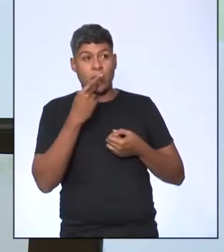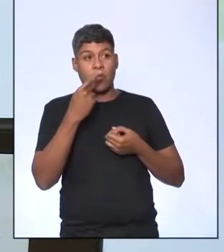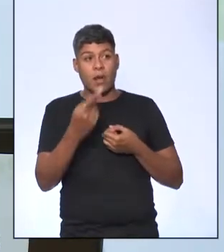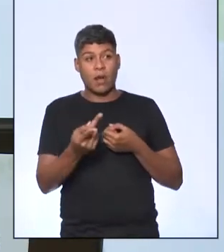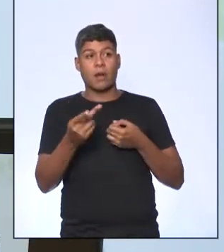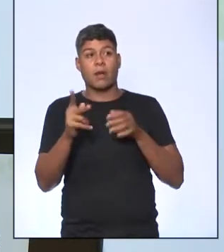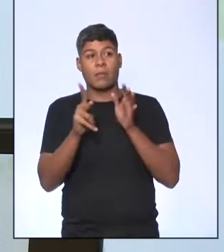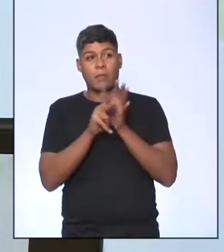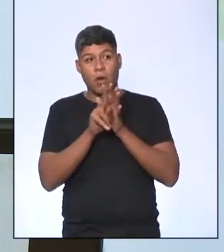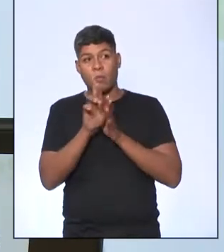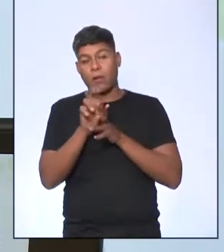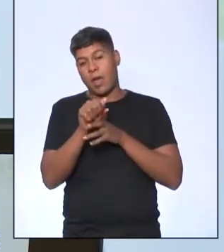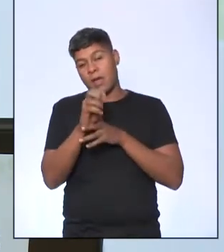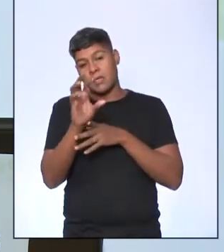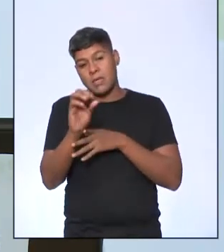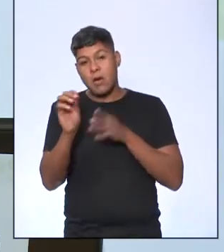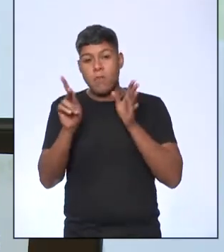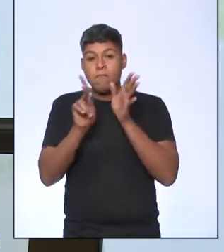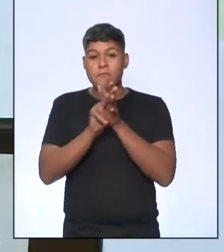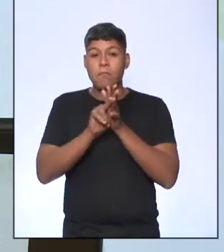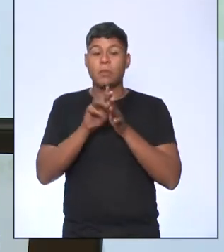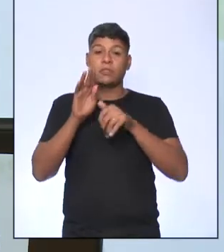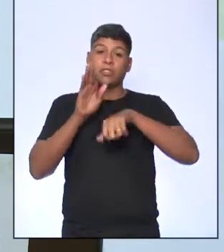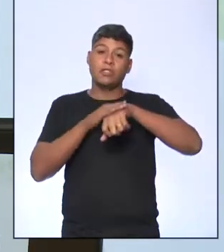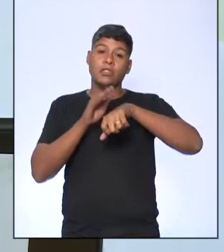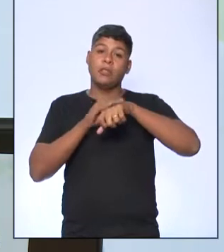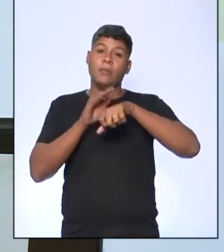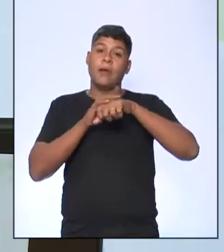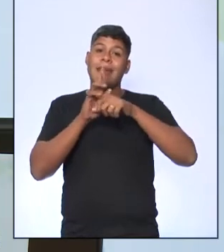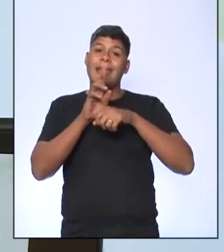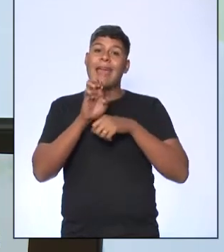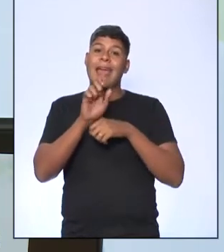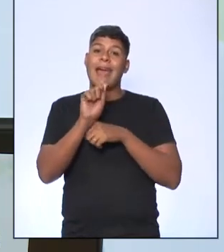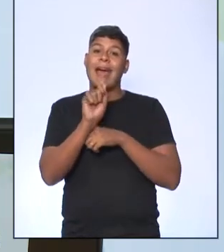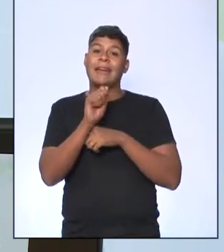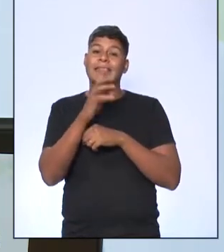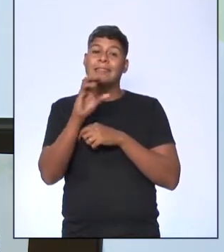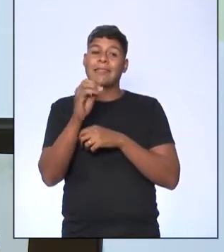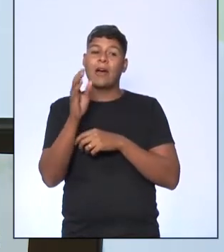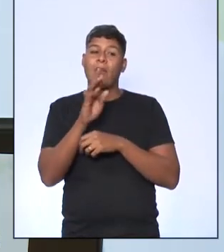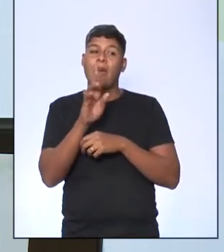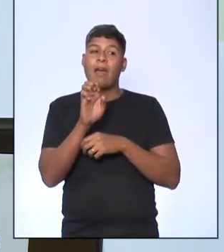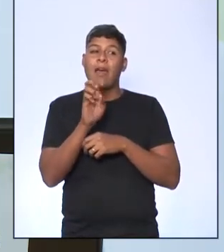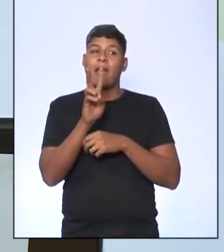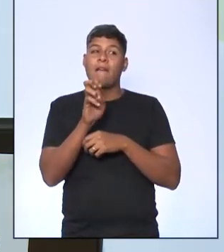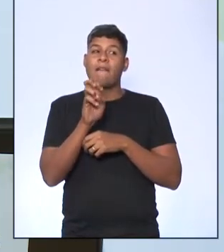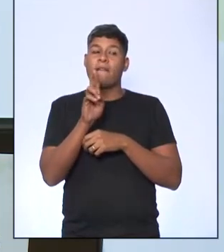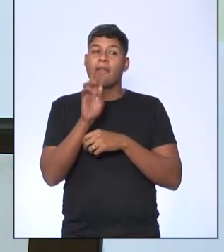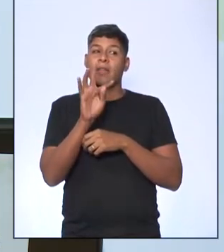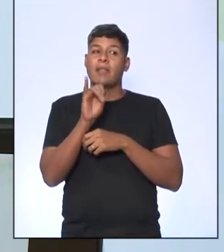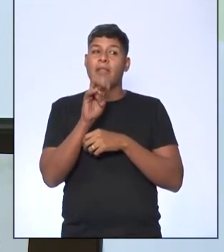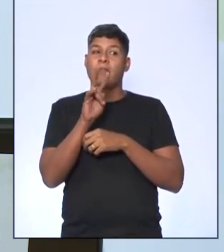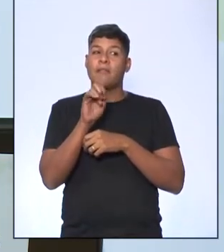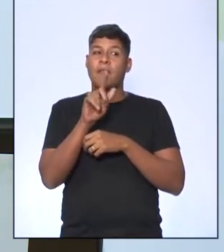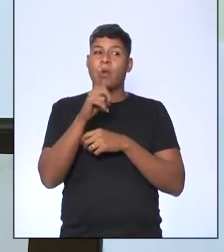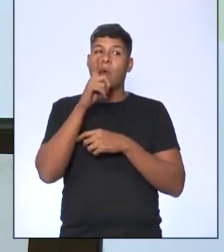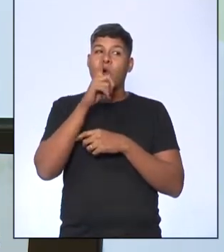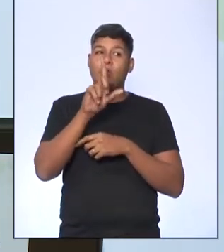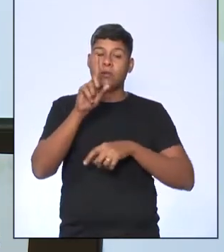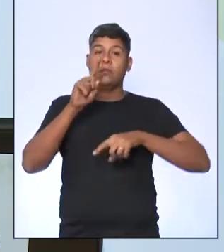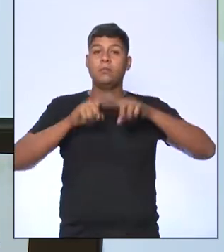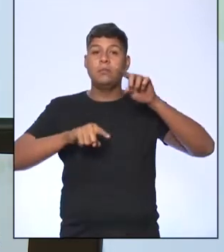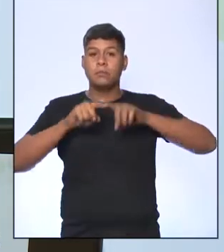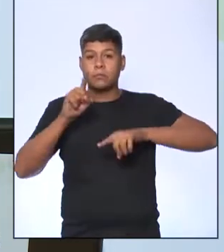esse tipo de reação, que são aquelas reações que a gente chamava como reação revertível, onde a gente consegue fazer com que o